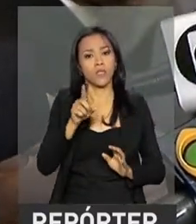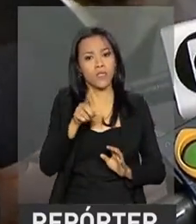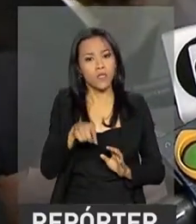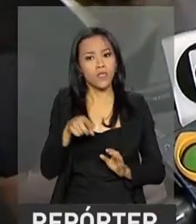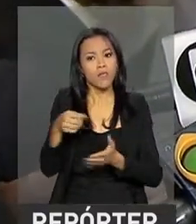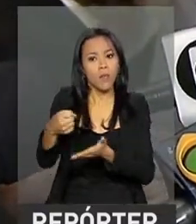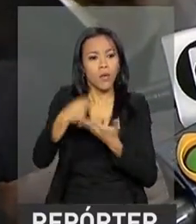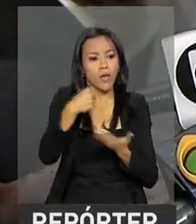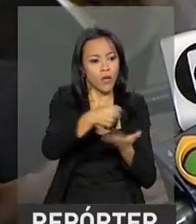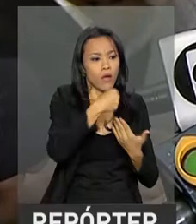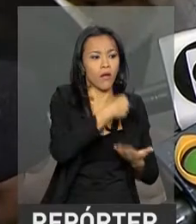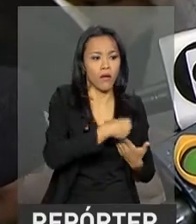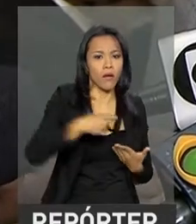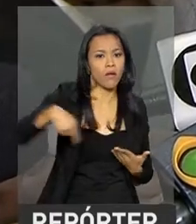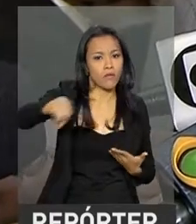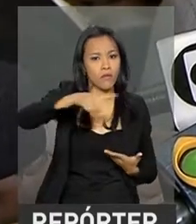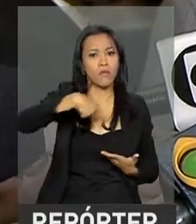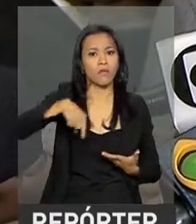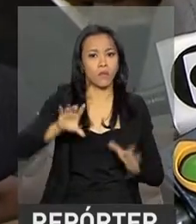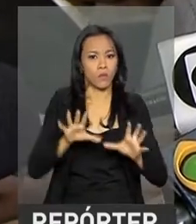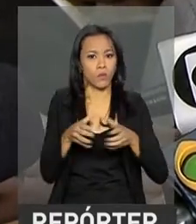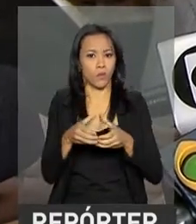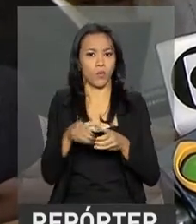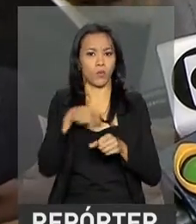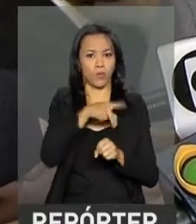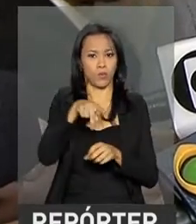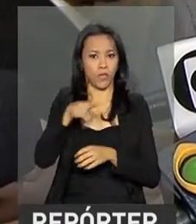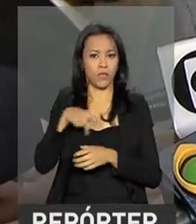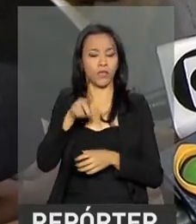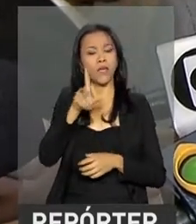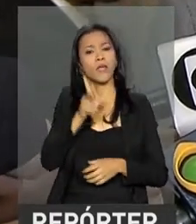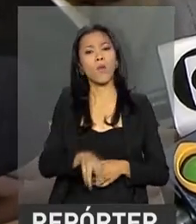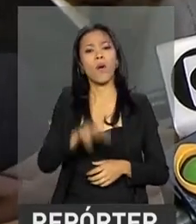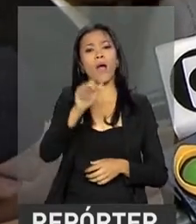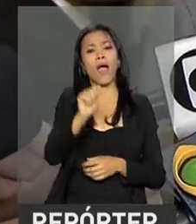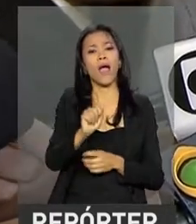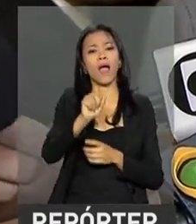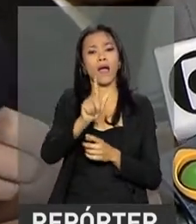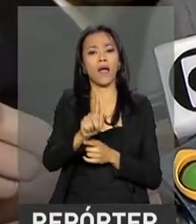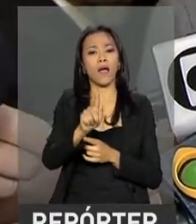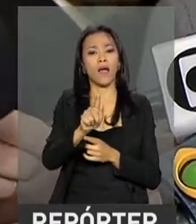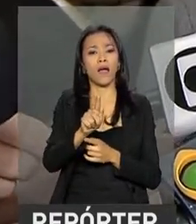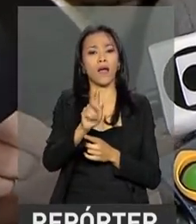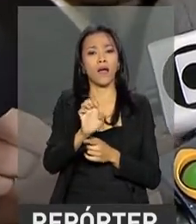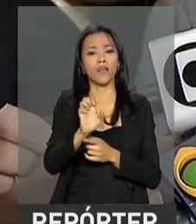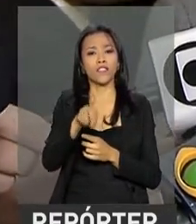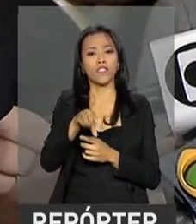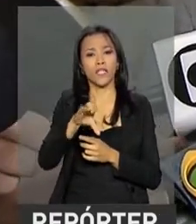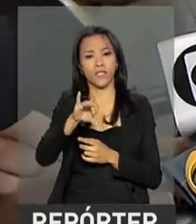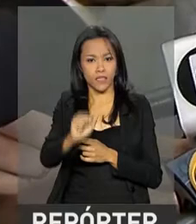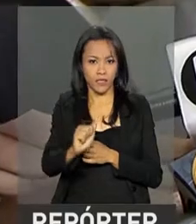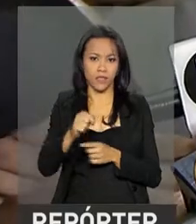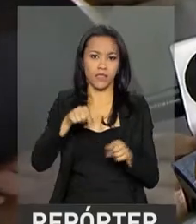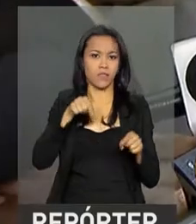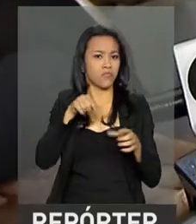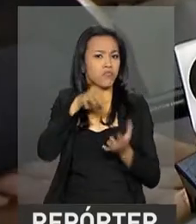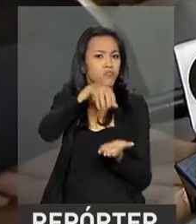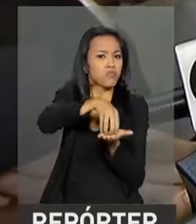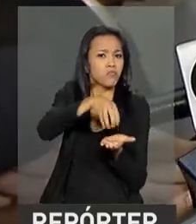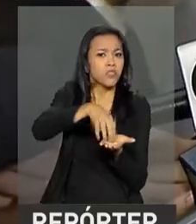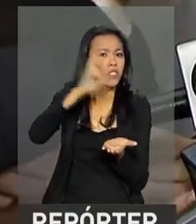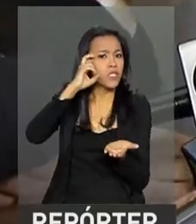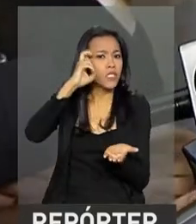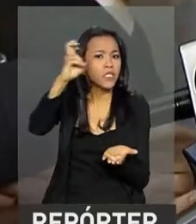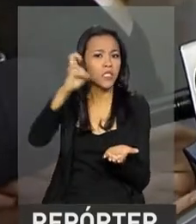apoio dos parceiros do BRICS, que é uma espécie de agência de inteligência e de cooperação entre